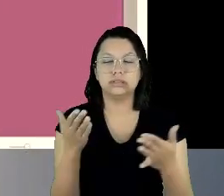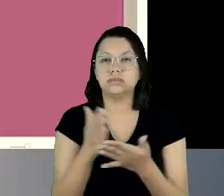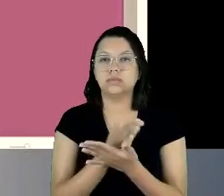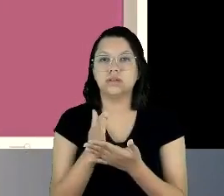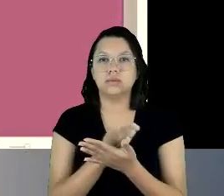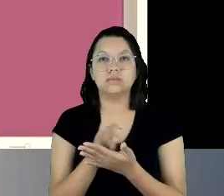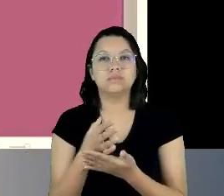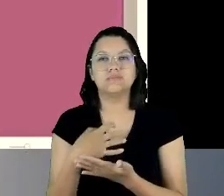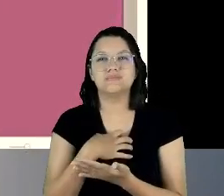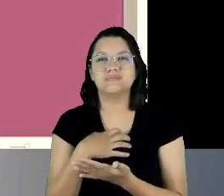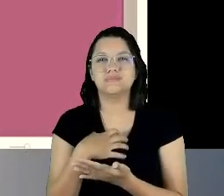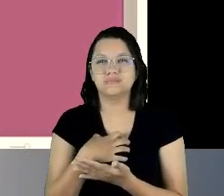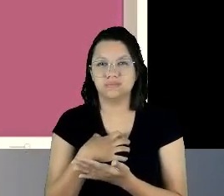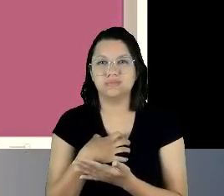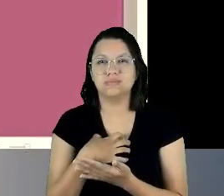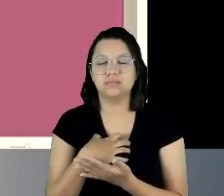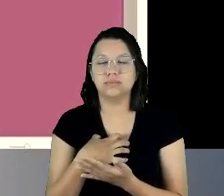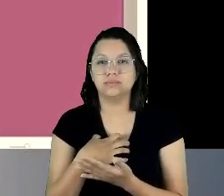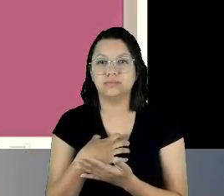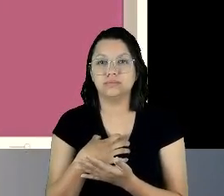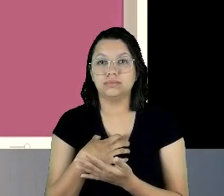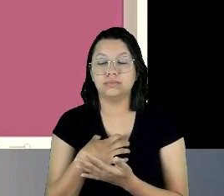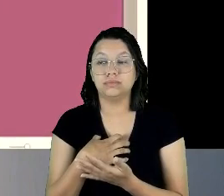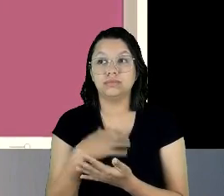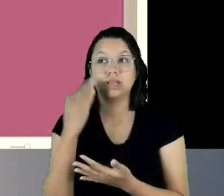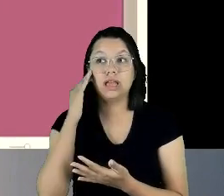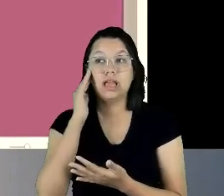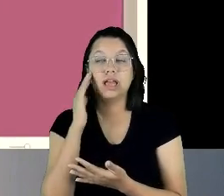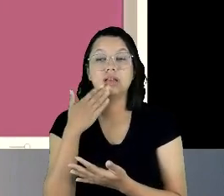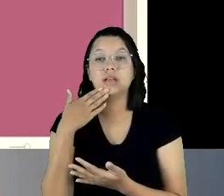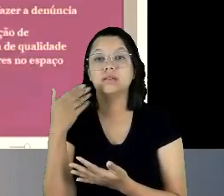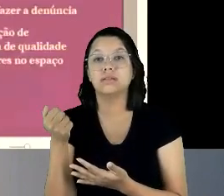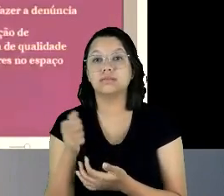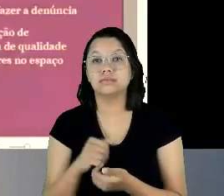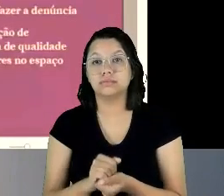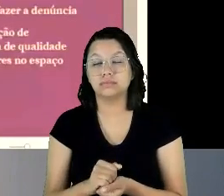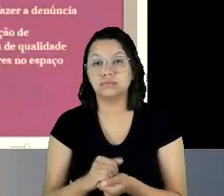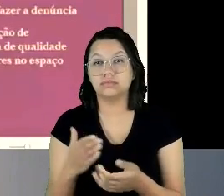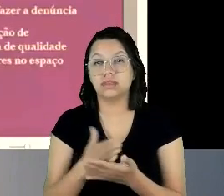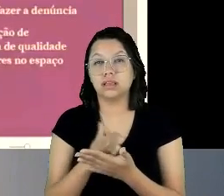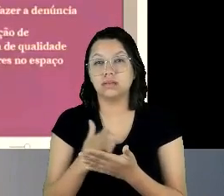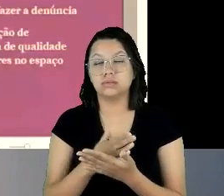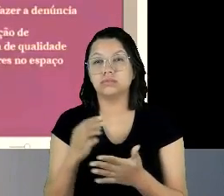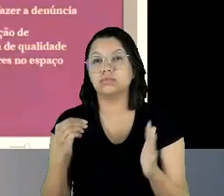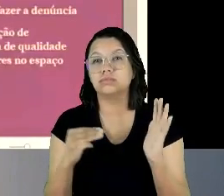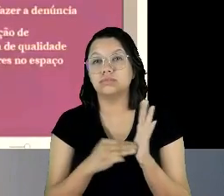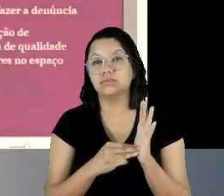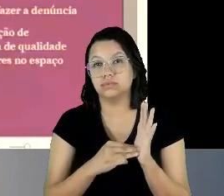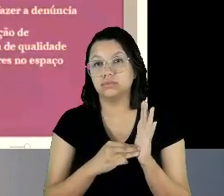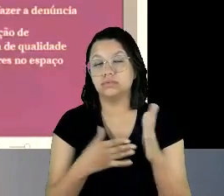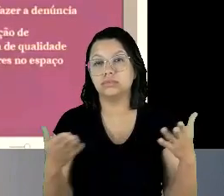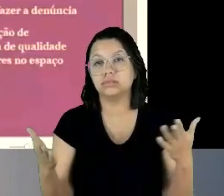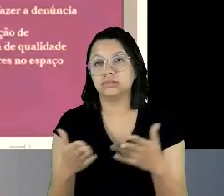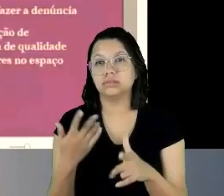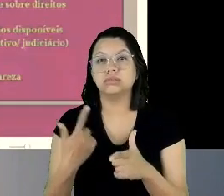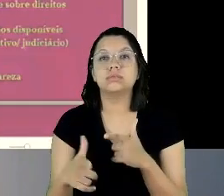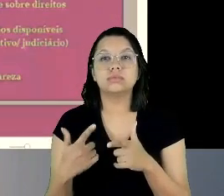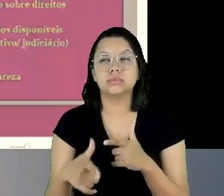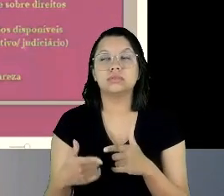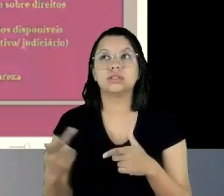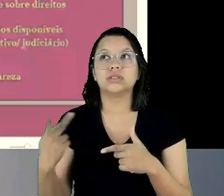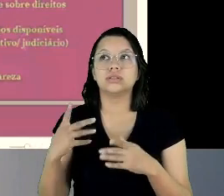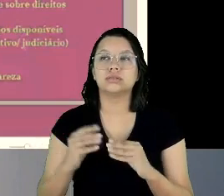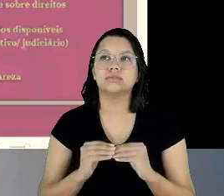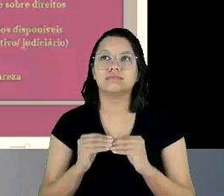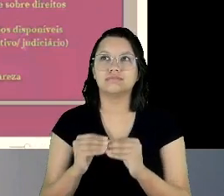alguns sintomas e para entender um pouco mais algumas causas desse problema, a